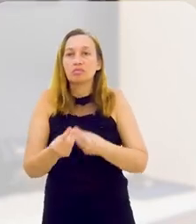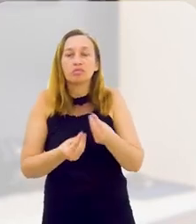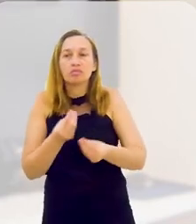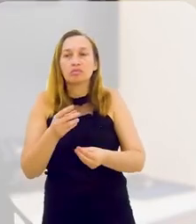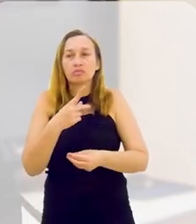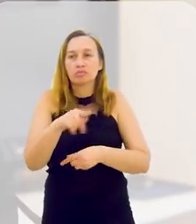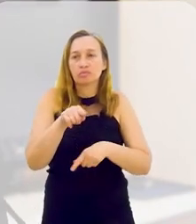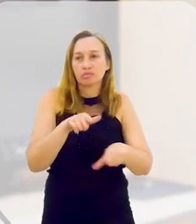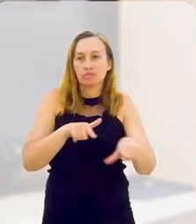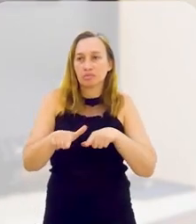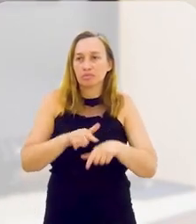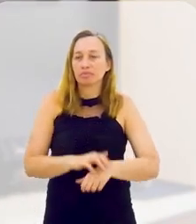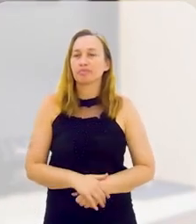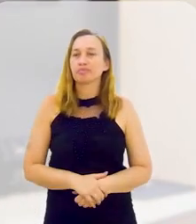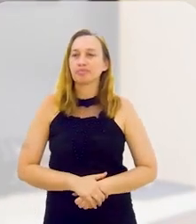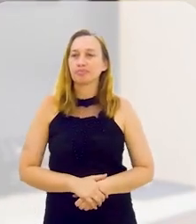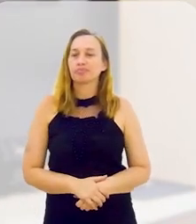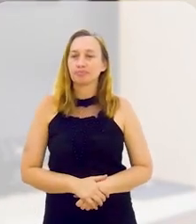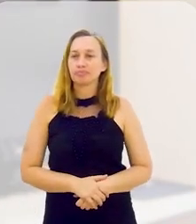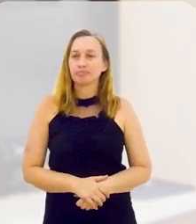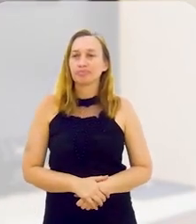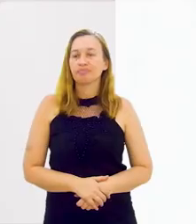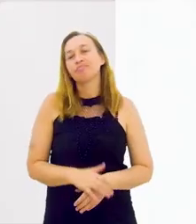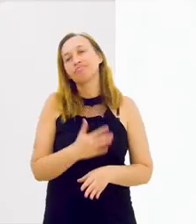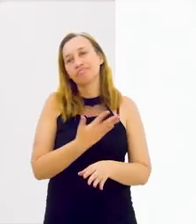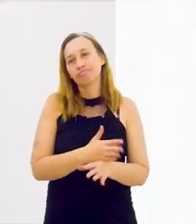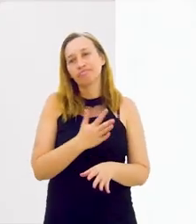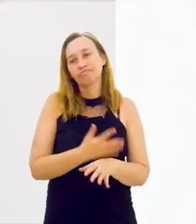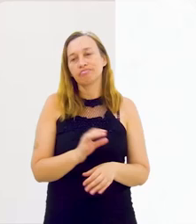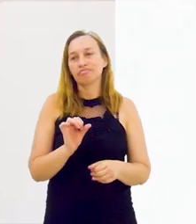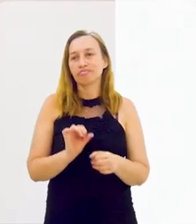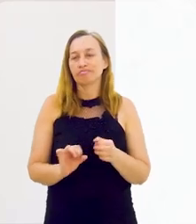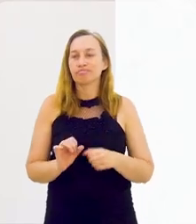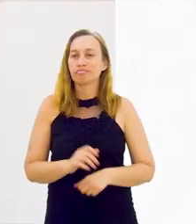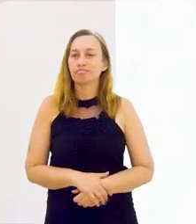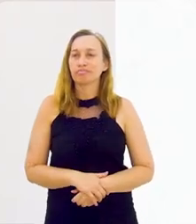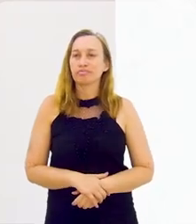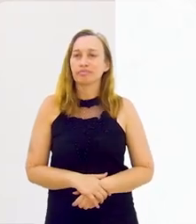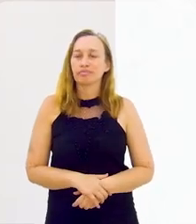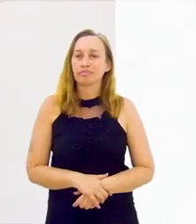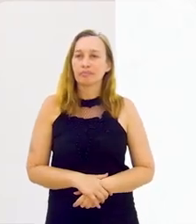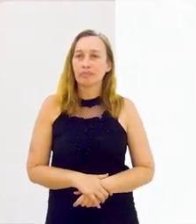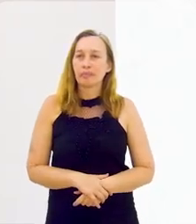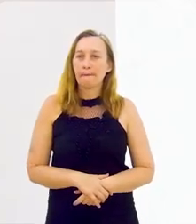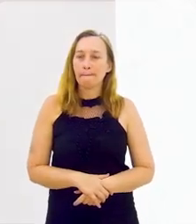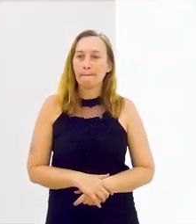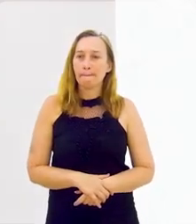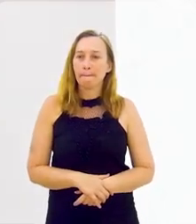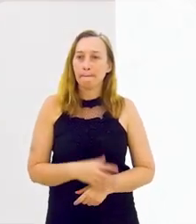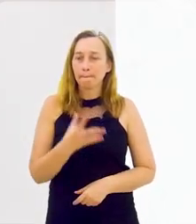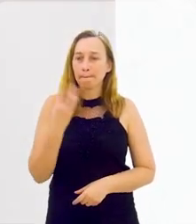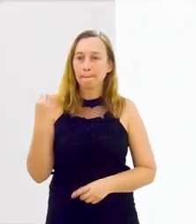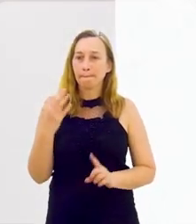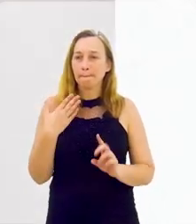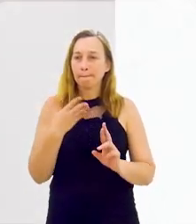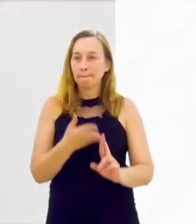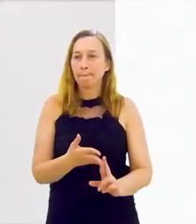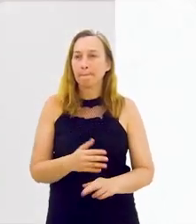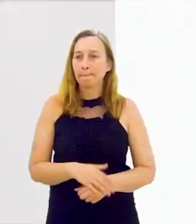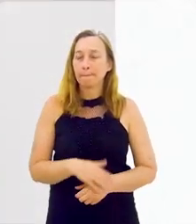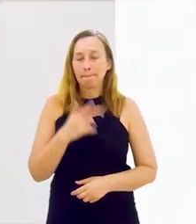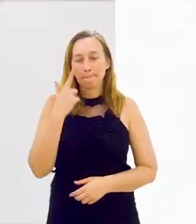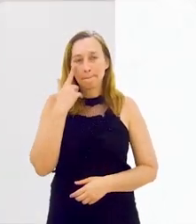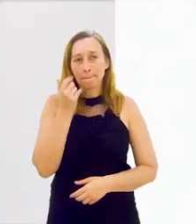que você dá? Como é que você trabalha? Tem um exercício que a gente faz que eu